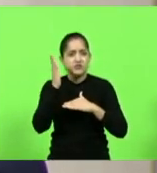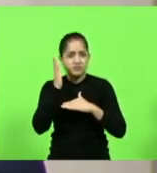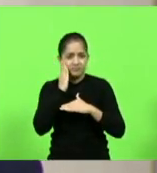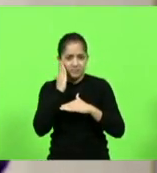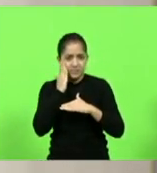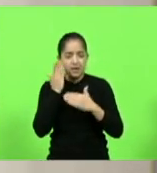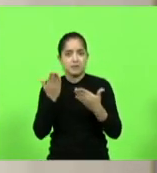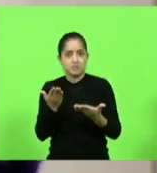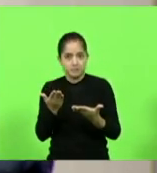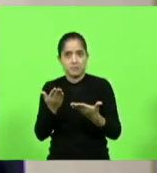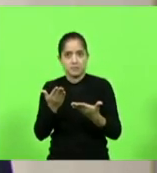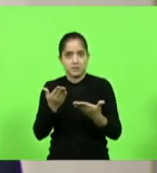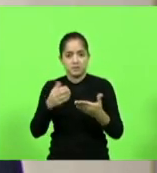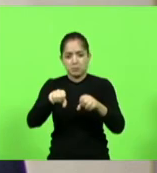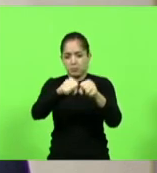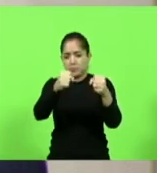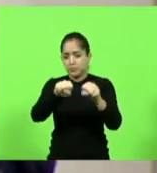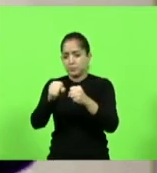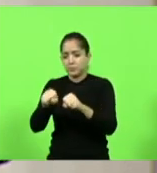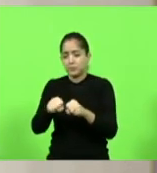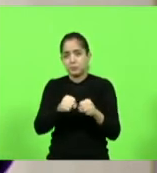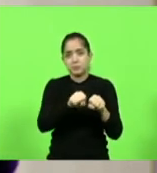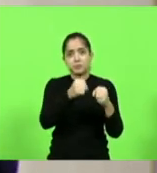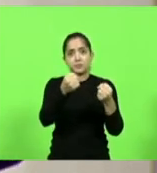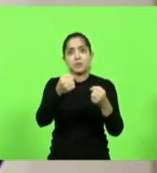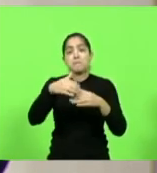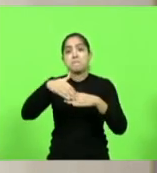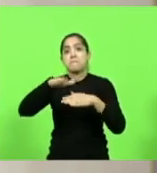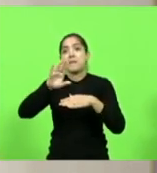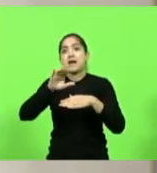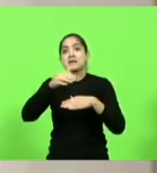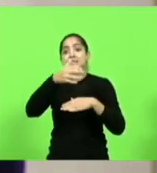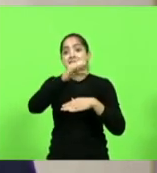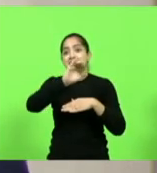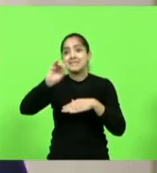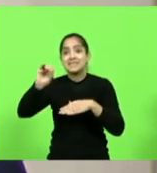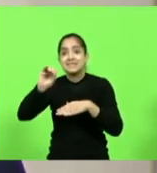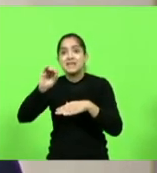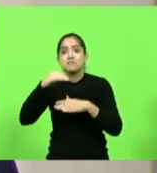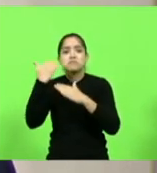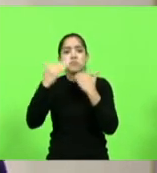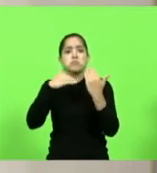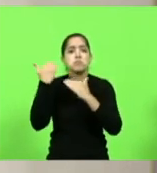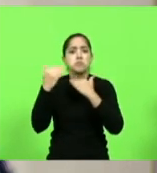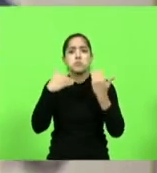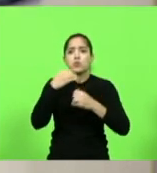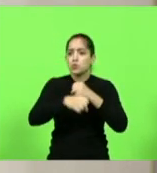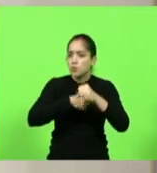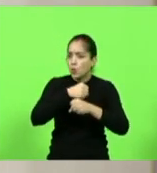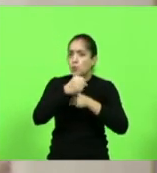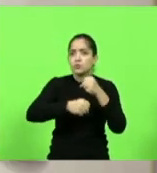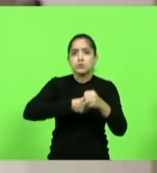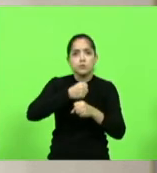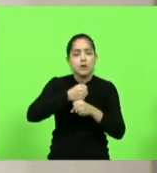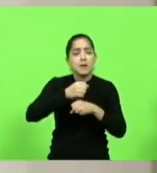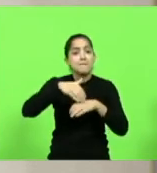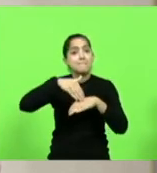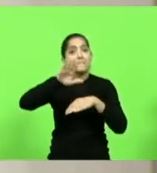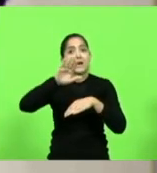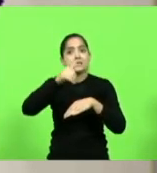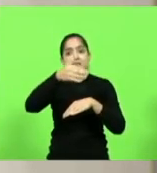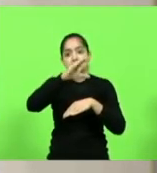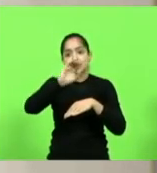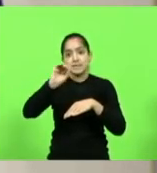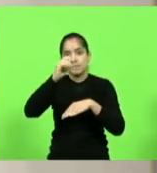Toda destruída, com mais de 100 mortes por ano. na 470. Mais de